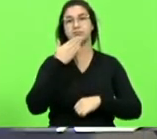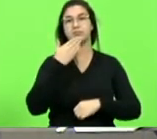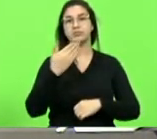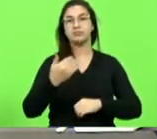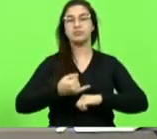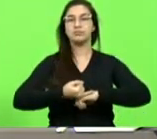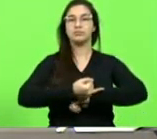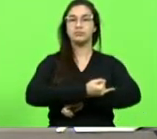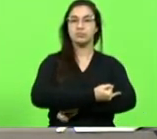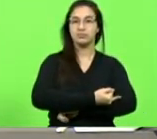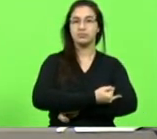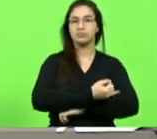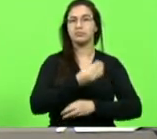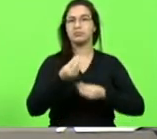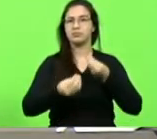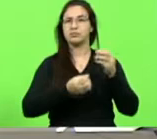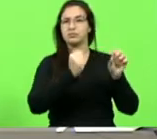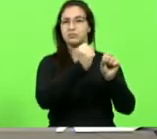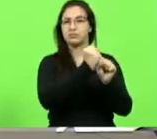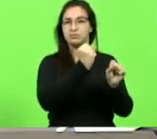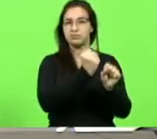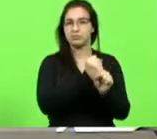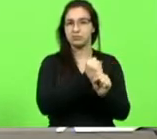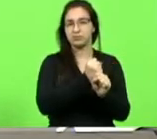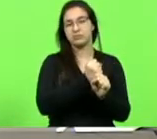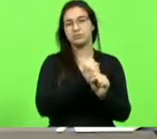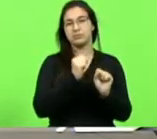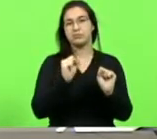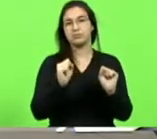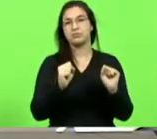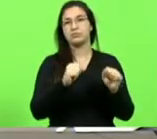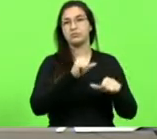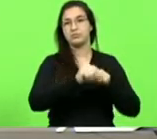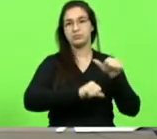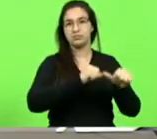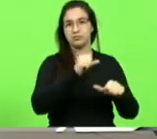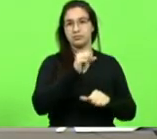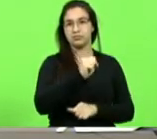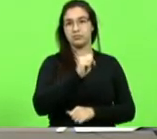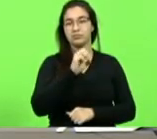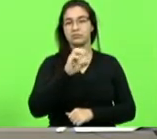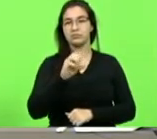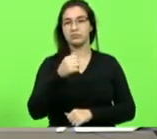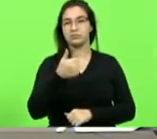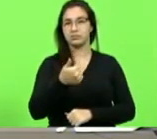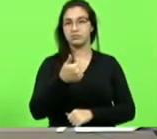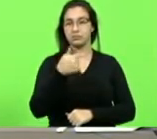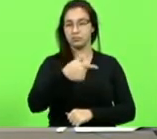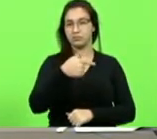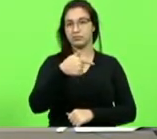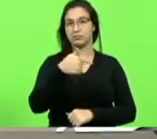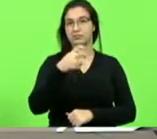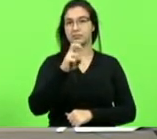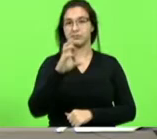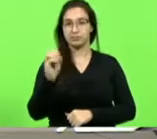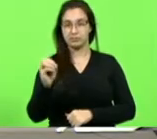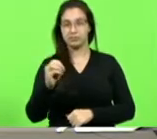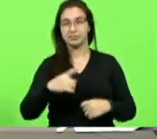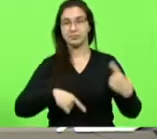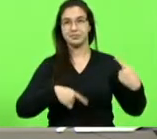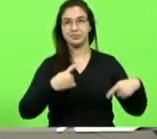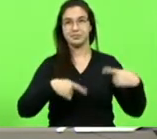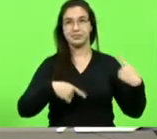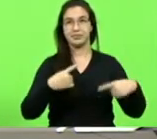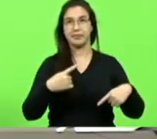informações acerca da realização de obras de recuperação da SC-350, em discussão. Não havendo quem queira discutir, em votação, deputados